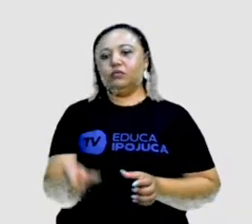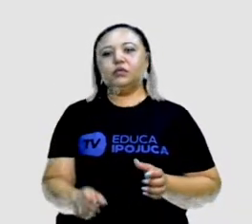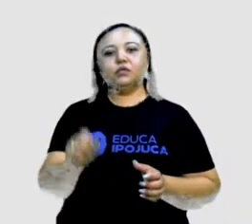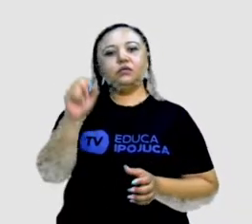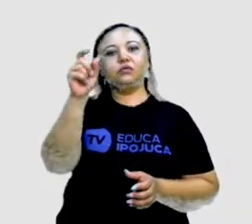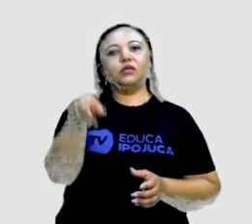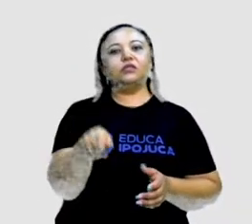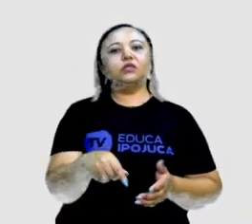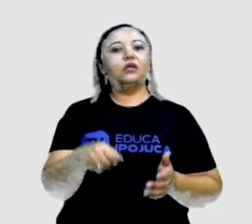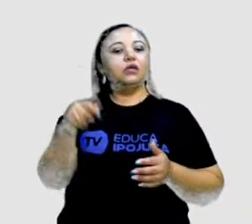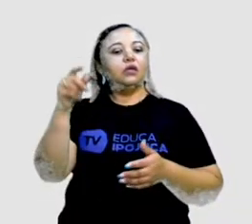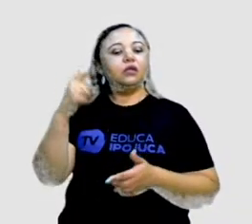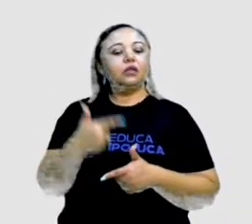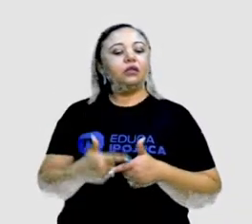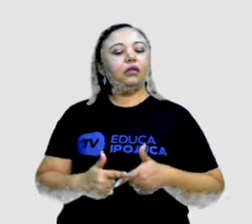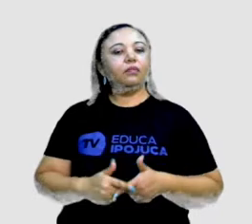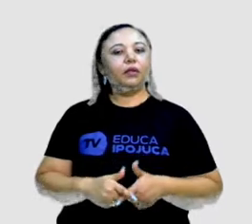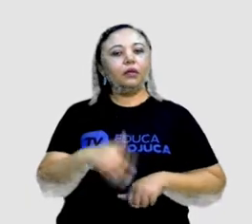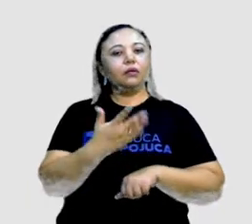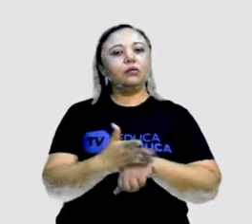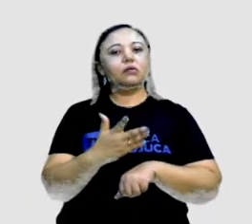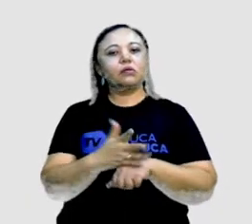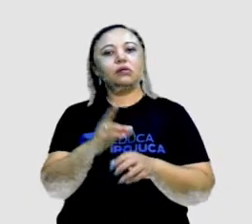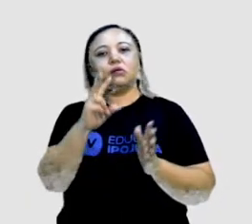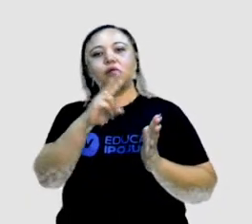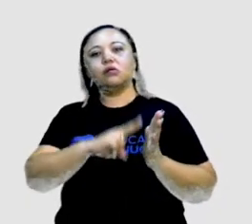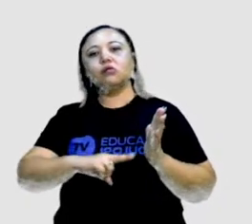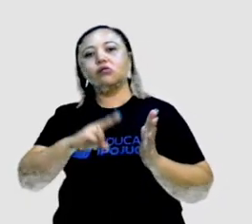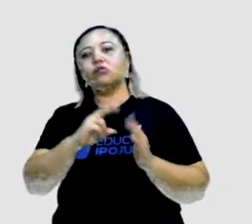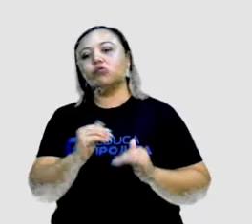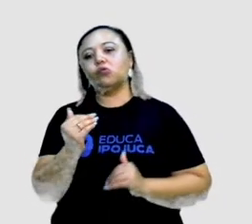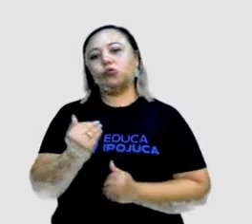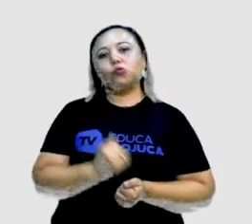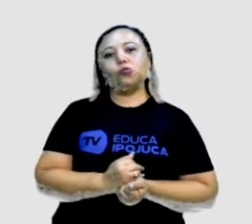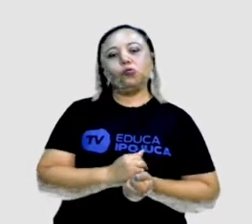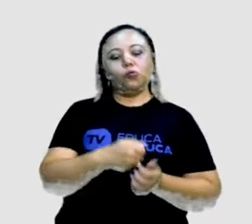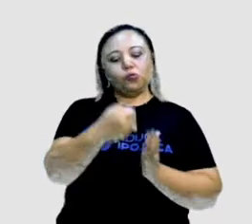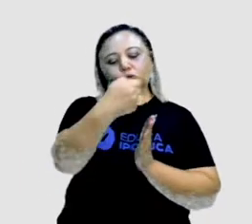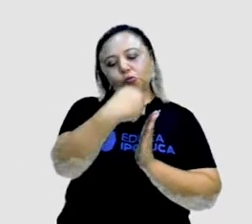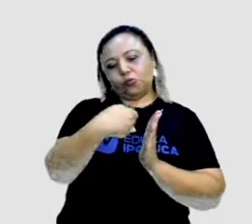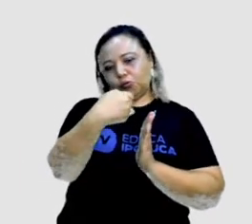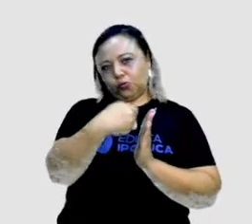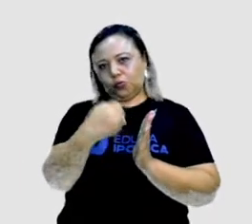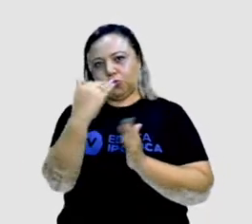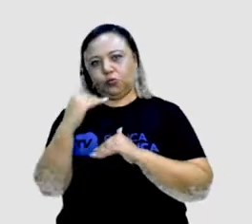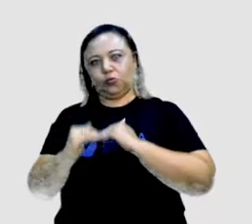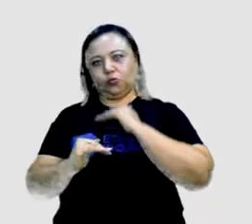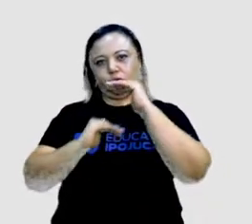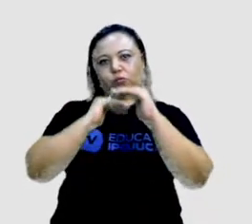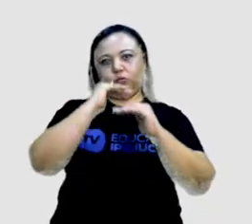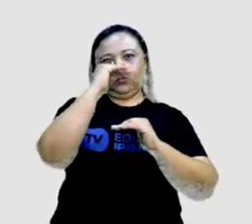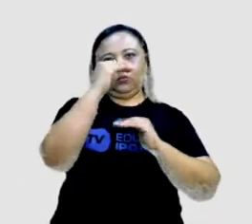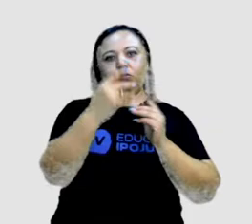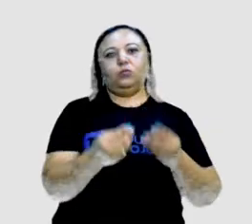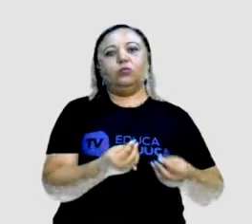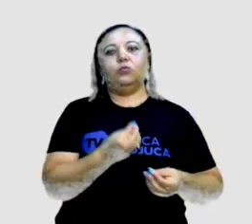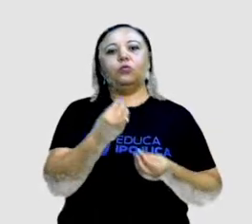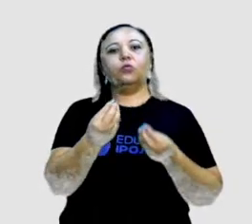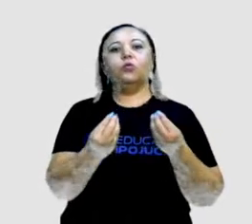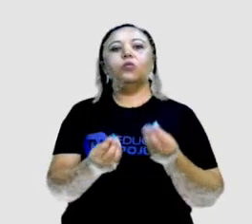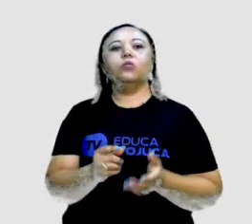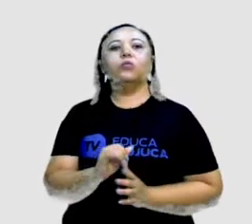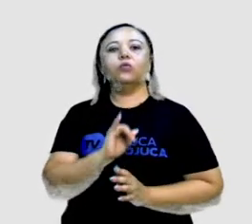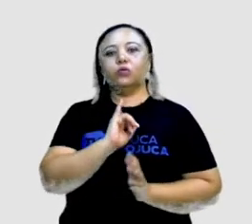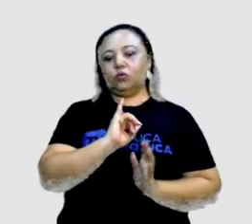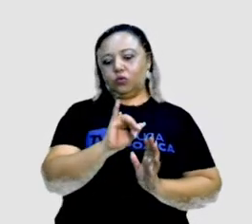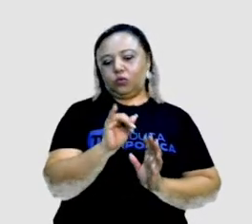leitura, tais como localização, reconstrução e inferência de informações, ok? Conto ou não conto?